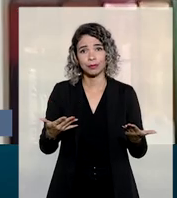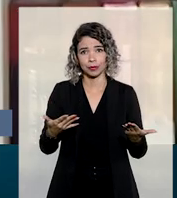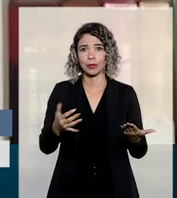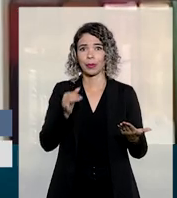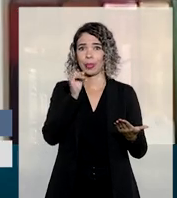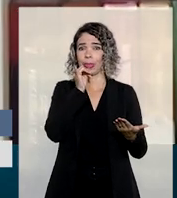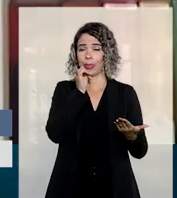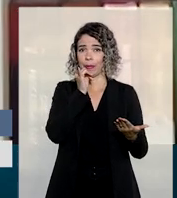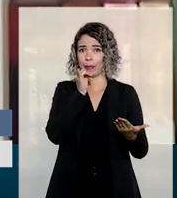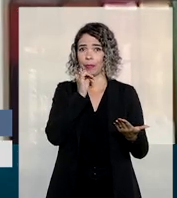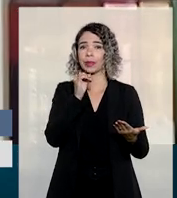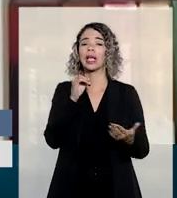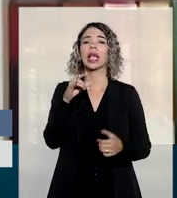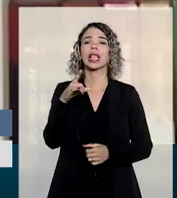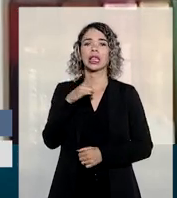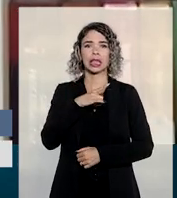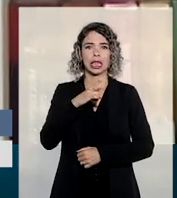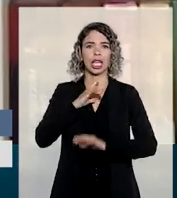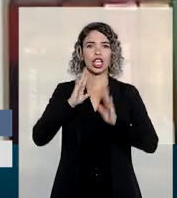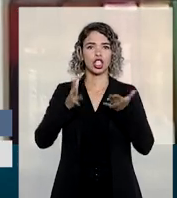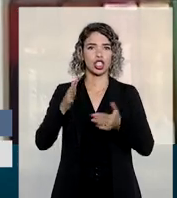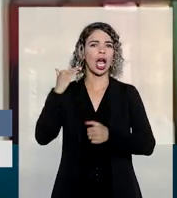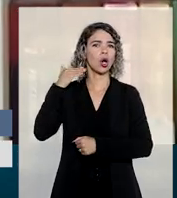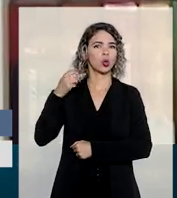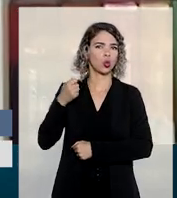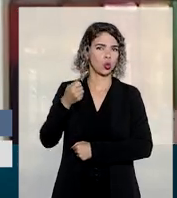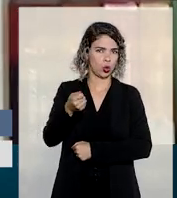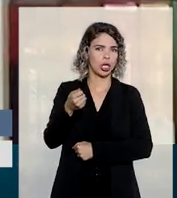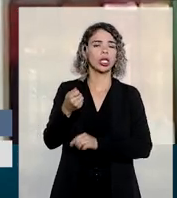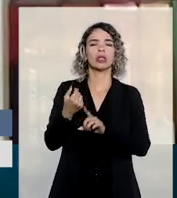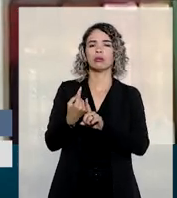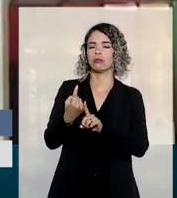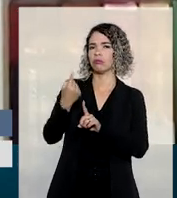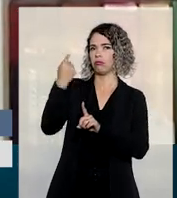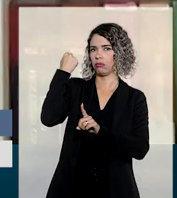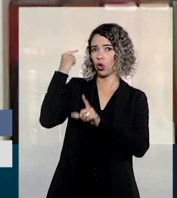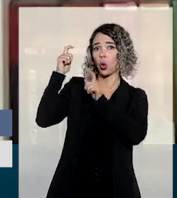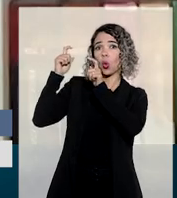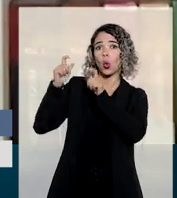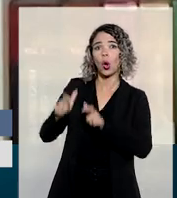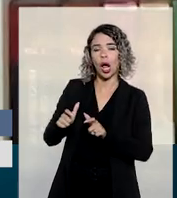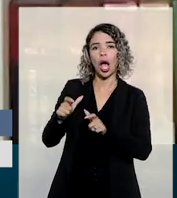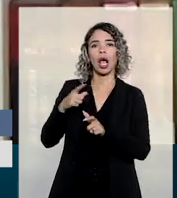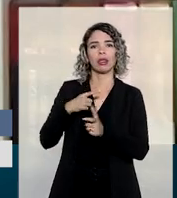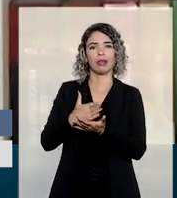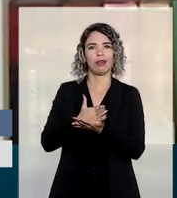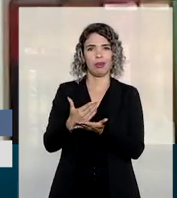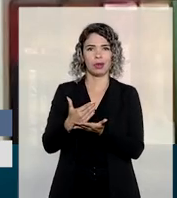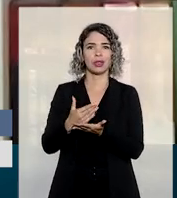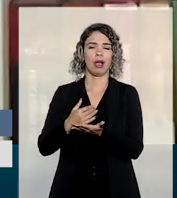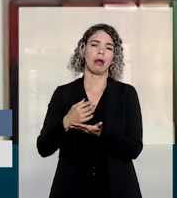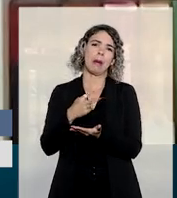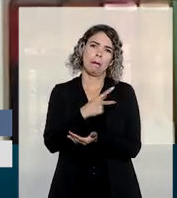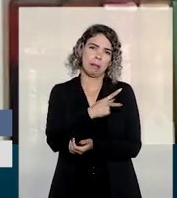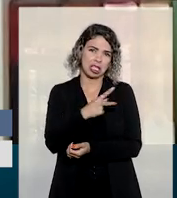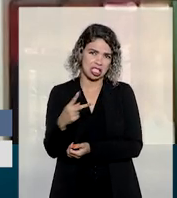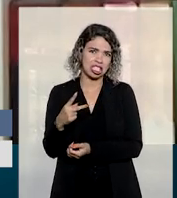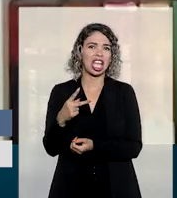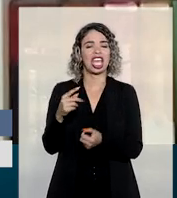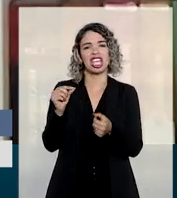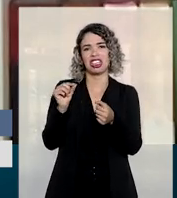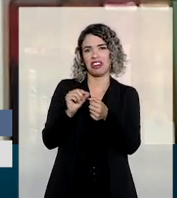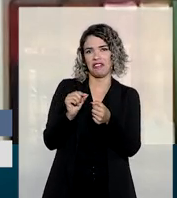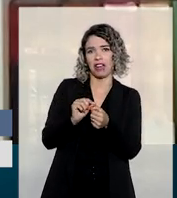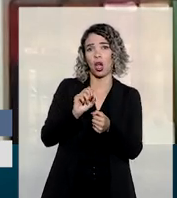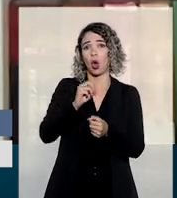Nesse caso, Fátima, que você mencionou, nós temos o juízo de admissibilidade no tribunal local, que é feito pelo